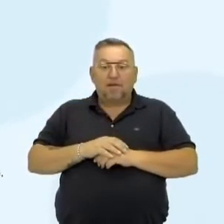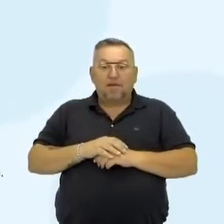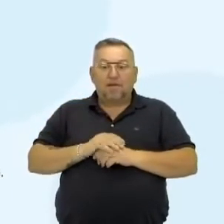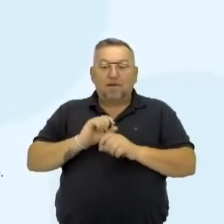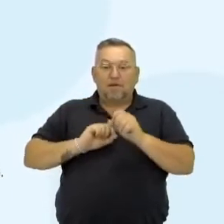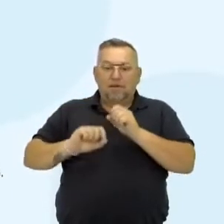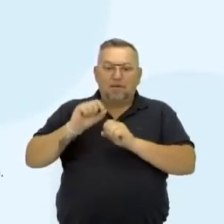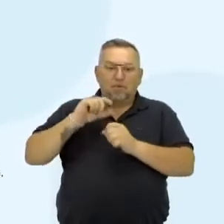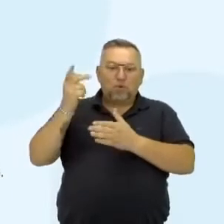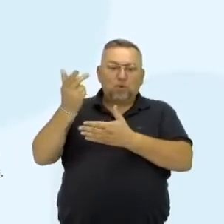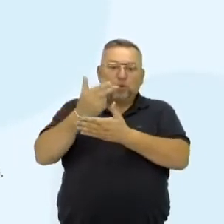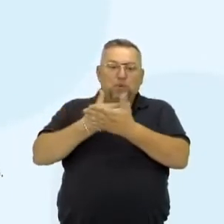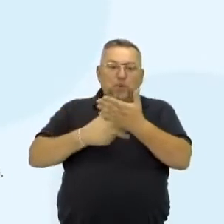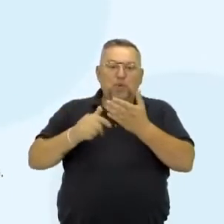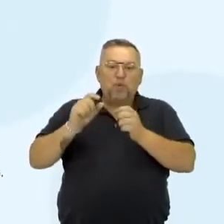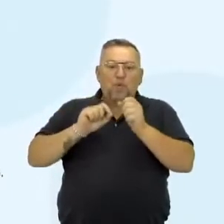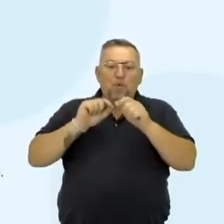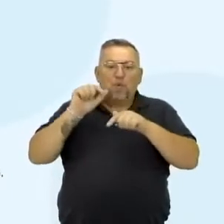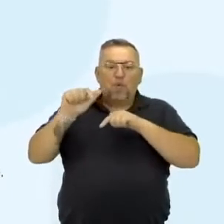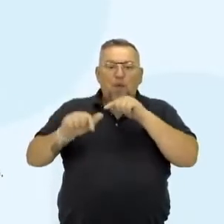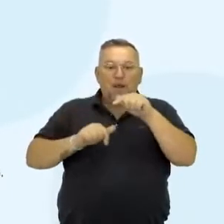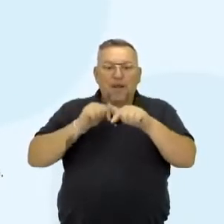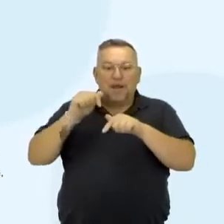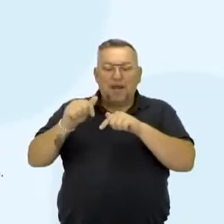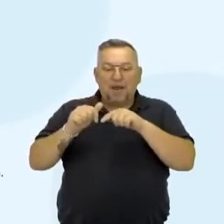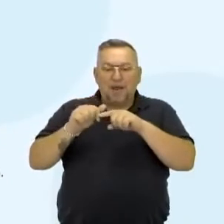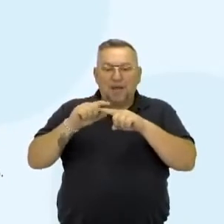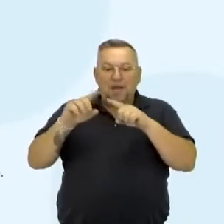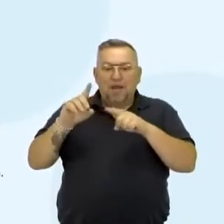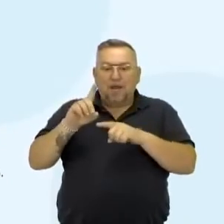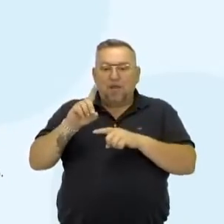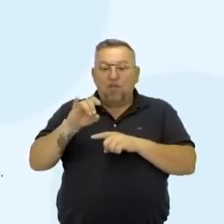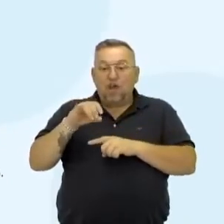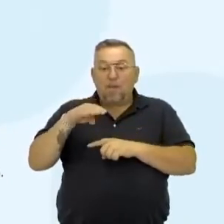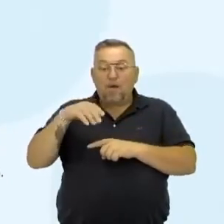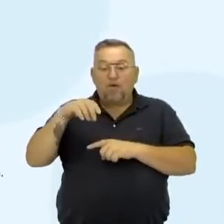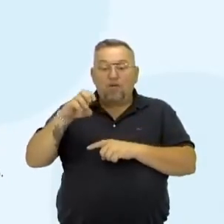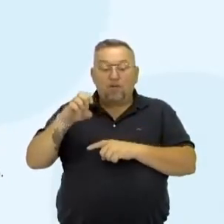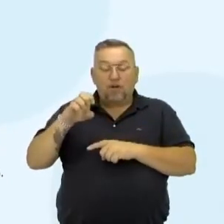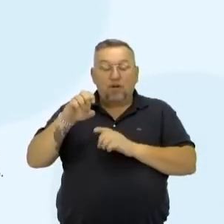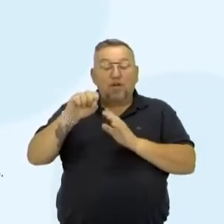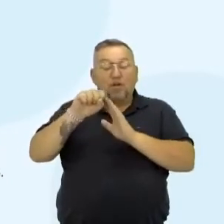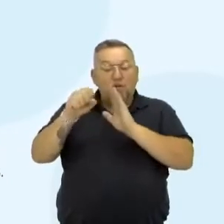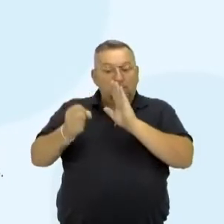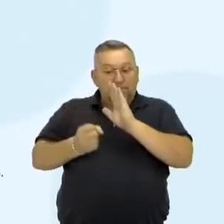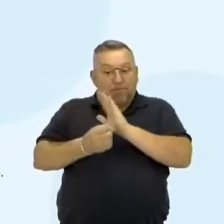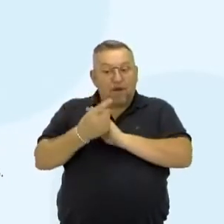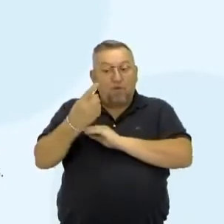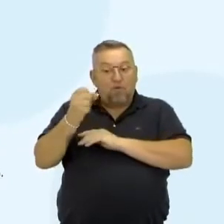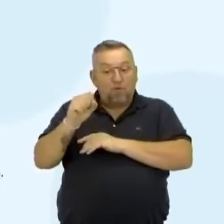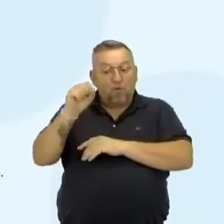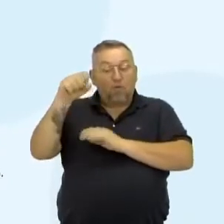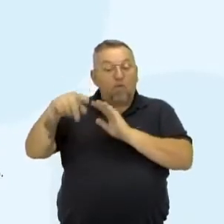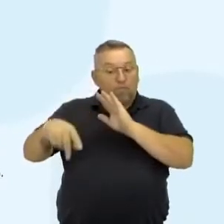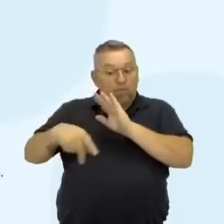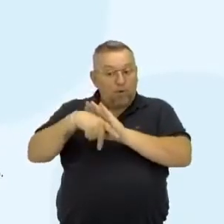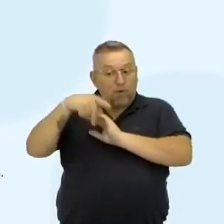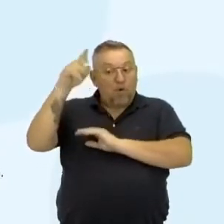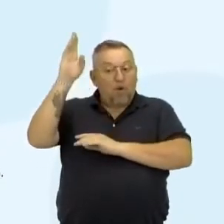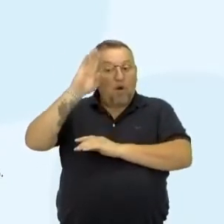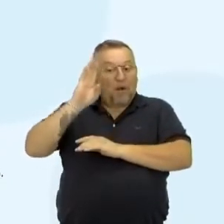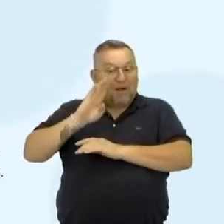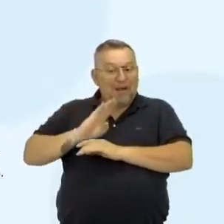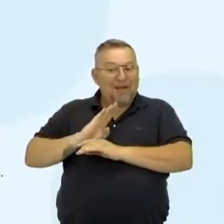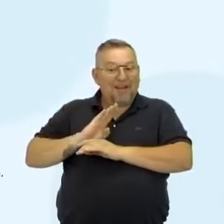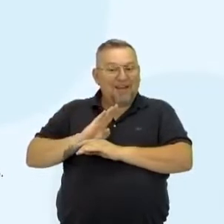uma pintura retratando o trabalho em minas de diamantes no Brasil, no século XVIII. Tem